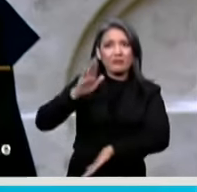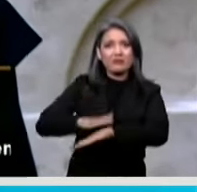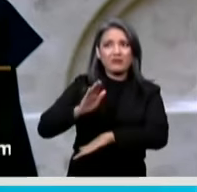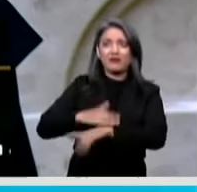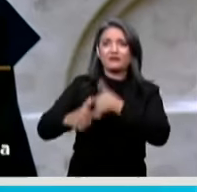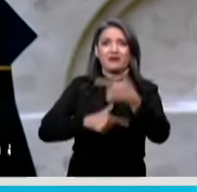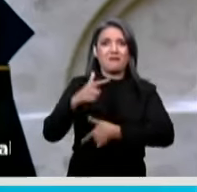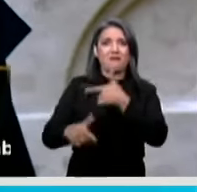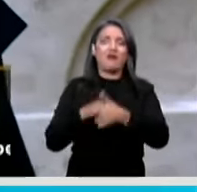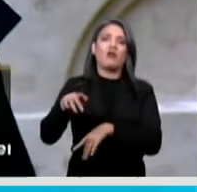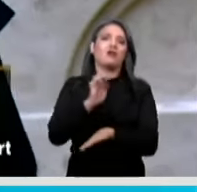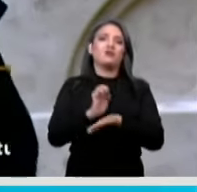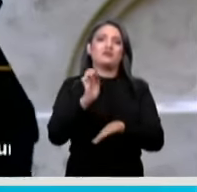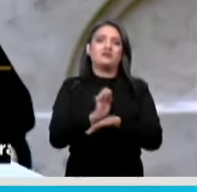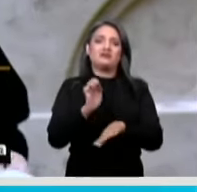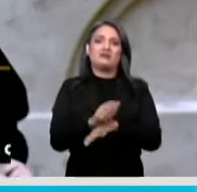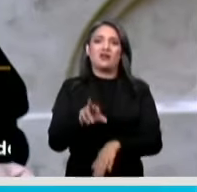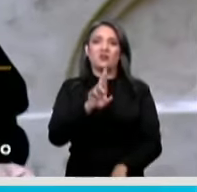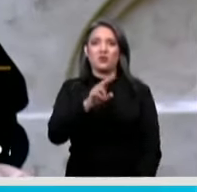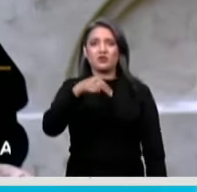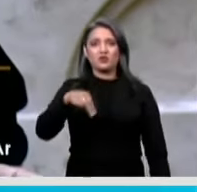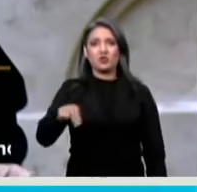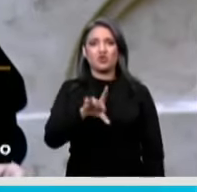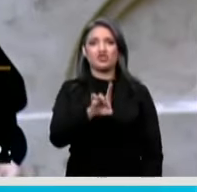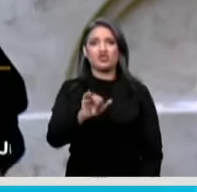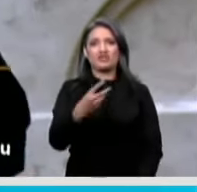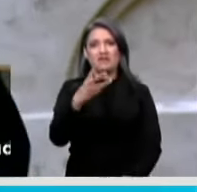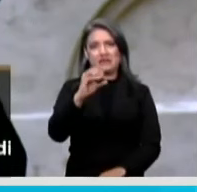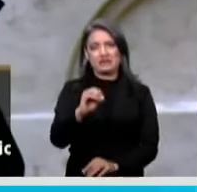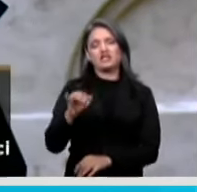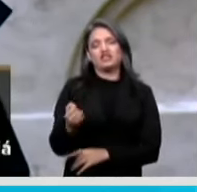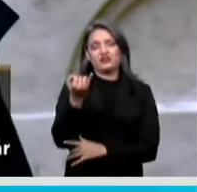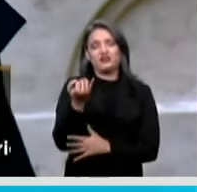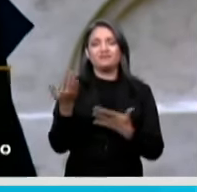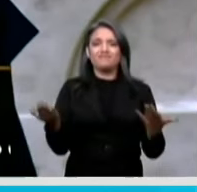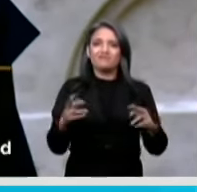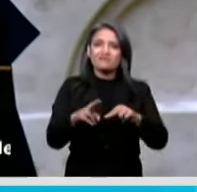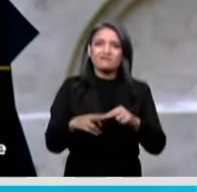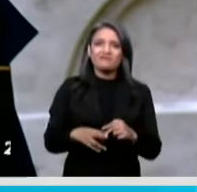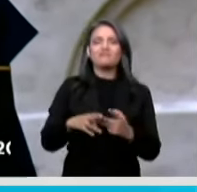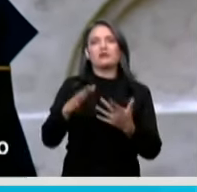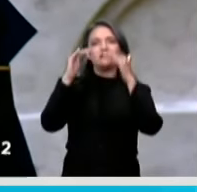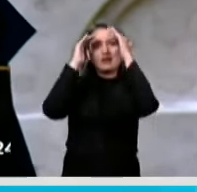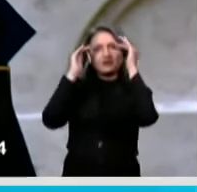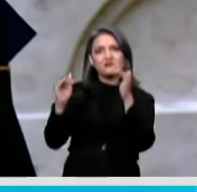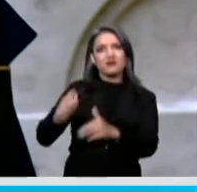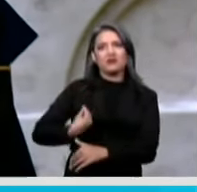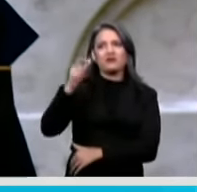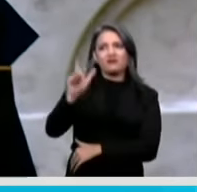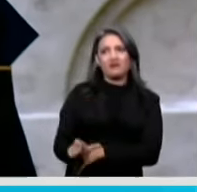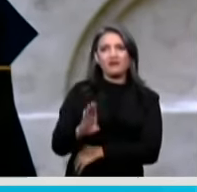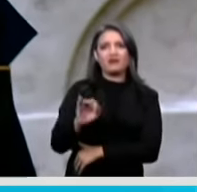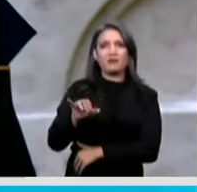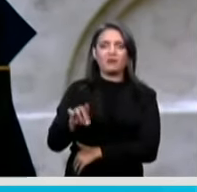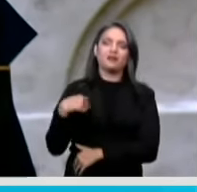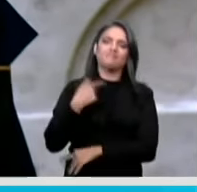menores para o conjunto da população o que mostra para mim que os juízes não devem ficar se comunicando diretamente